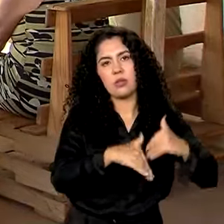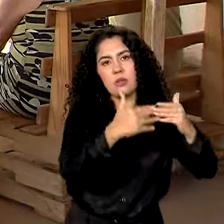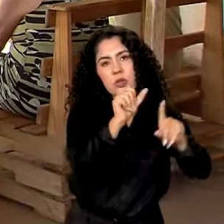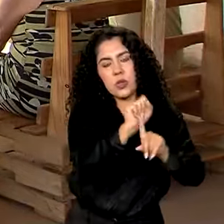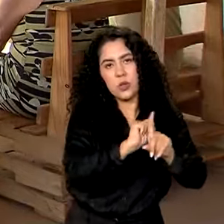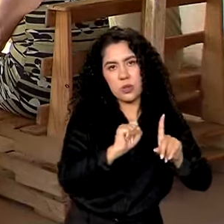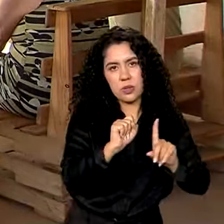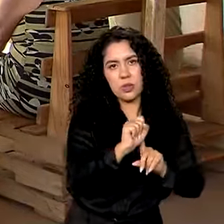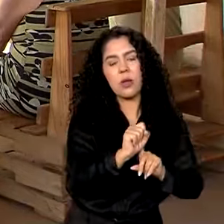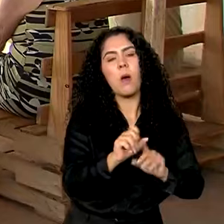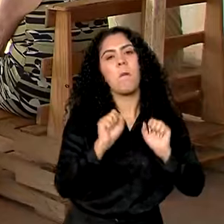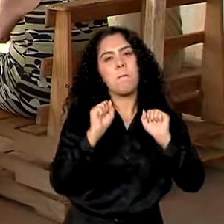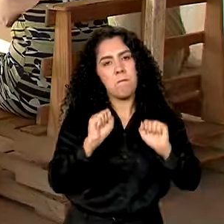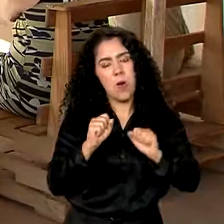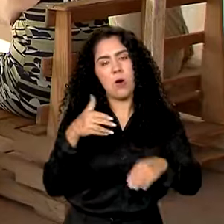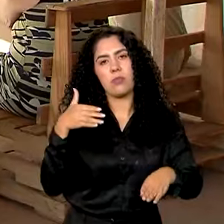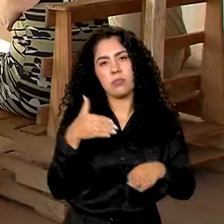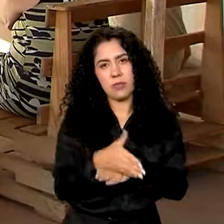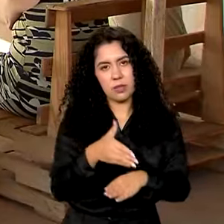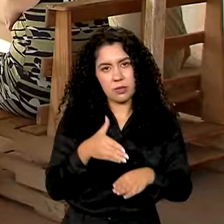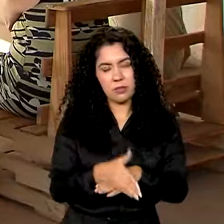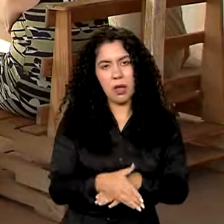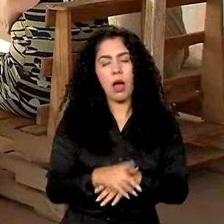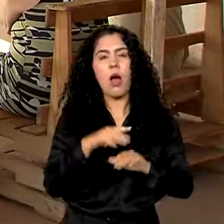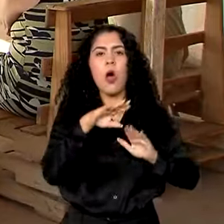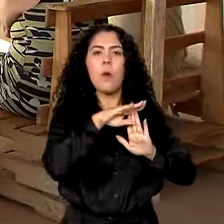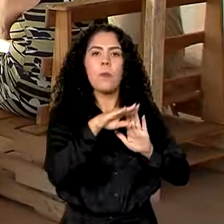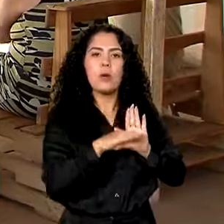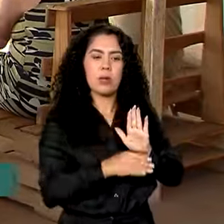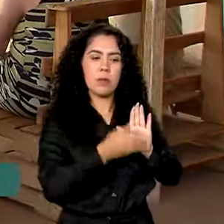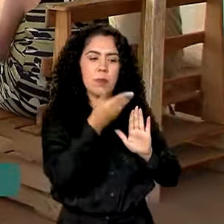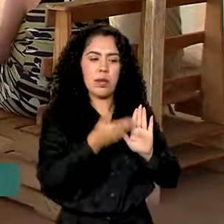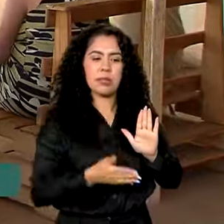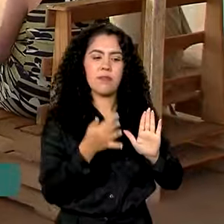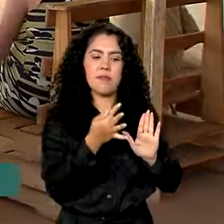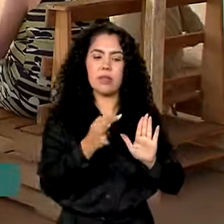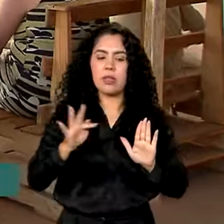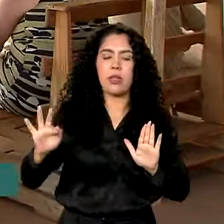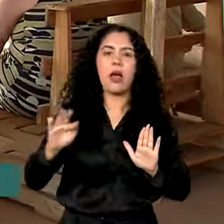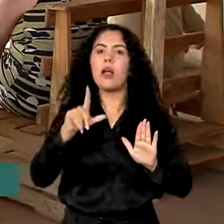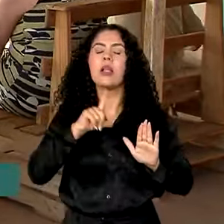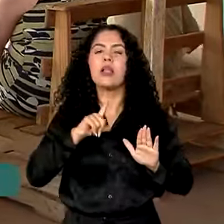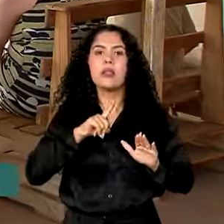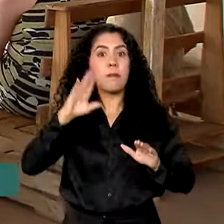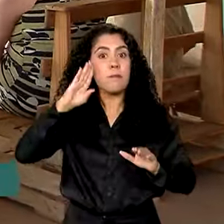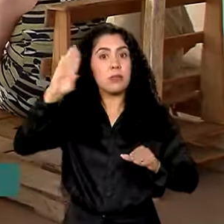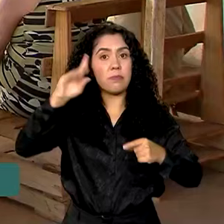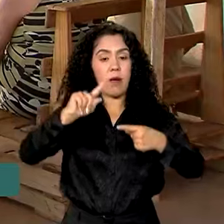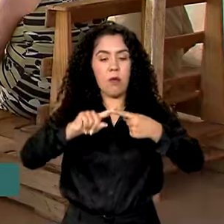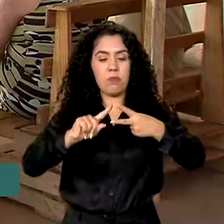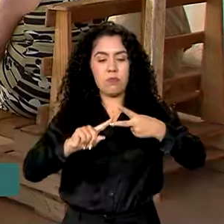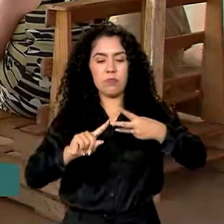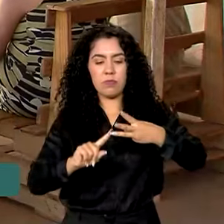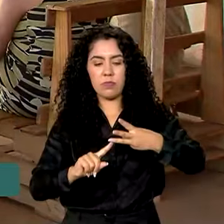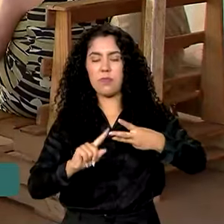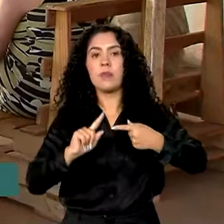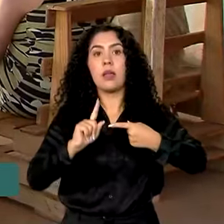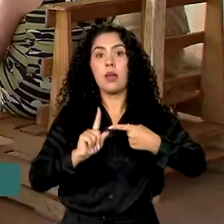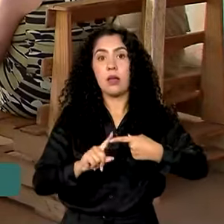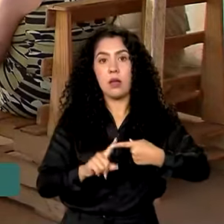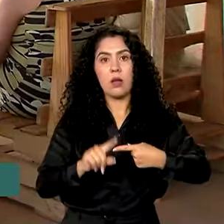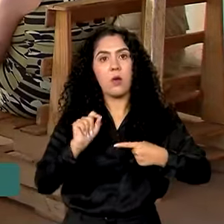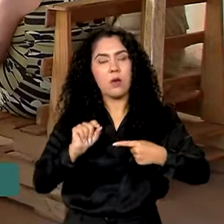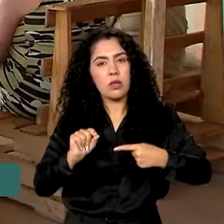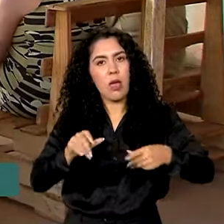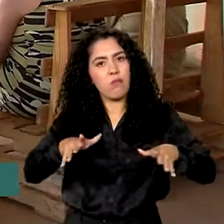Social podem participar. Esse programa federal é focado em 3 pilares: fortalecimento de